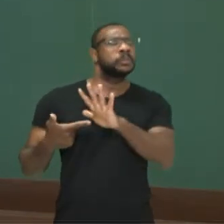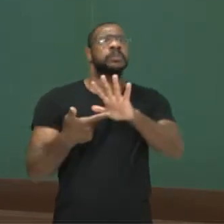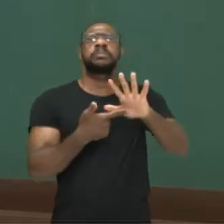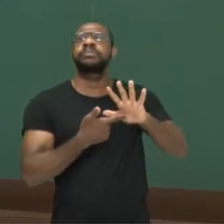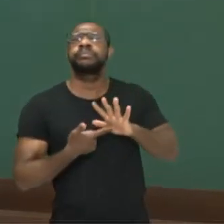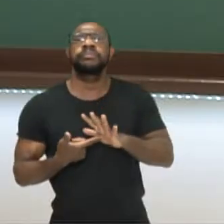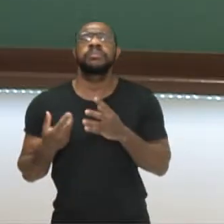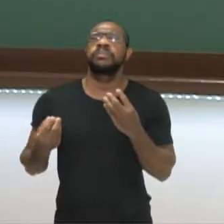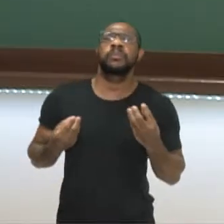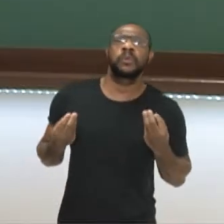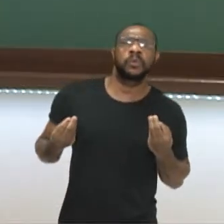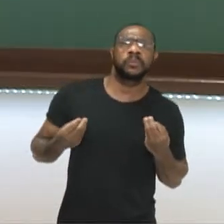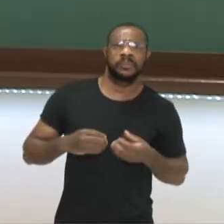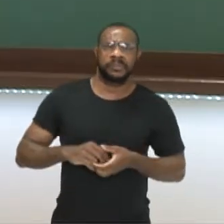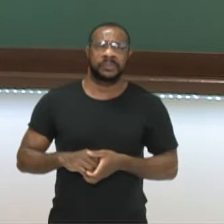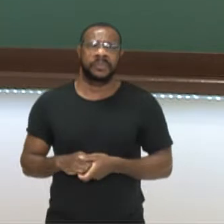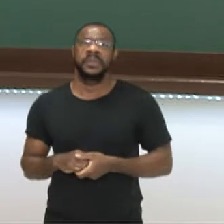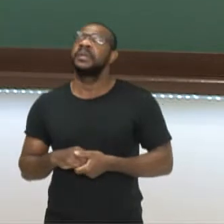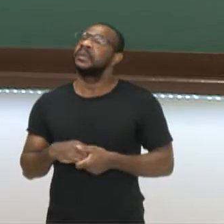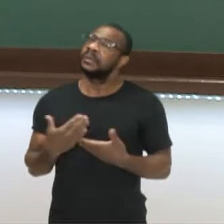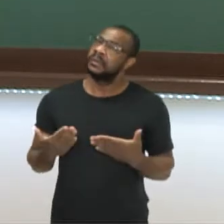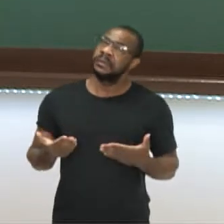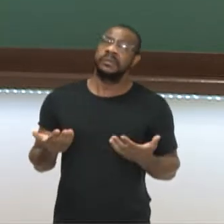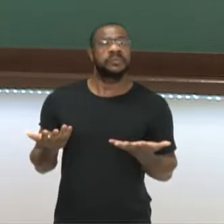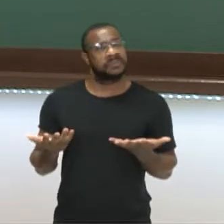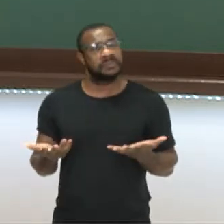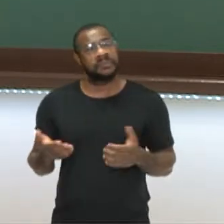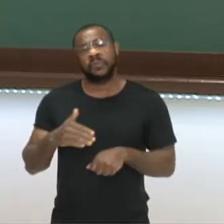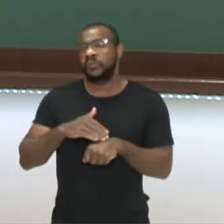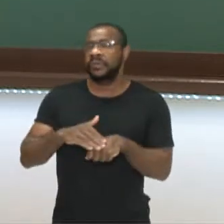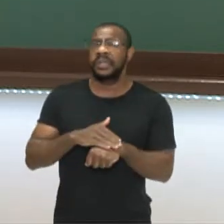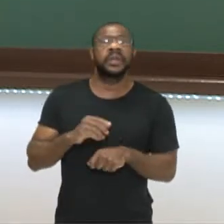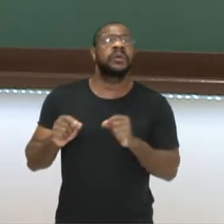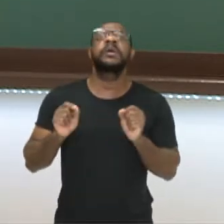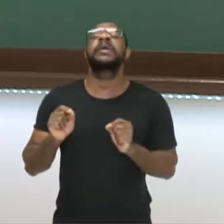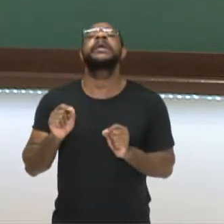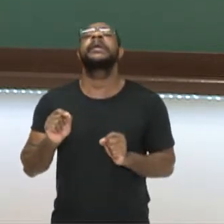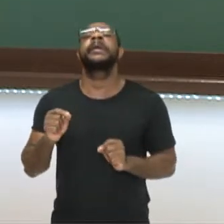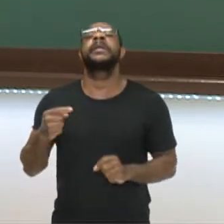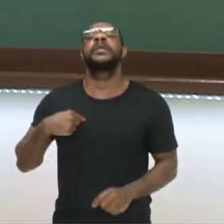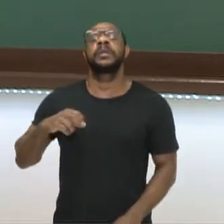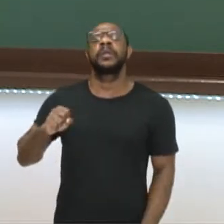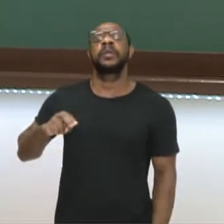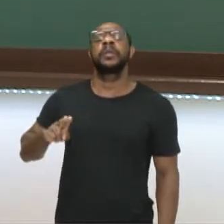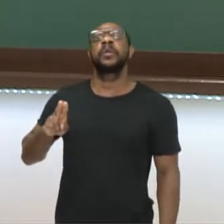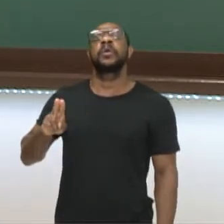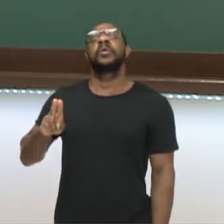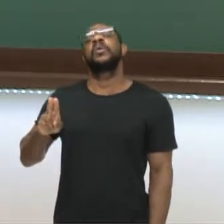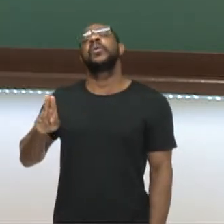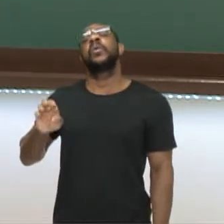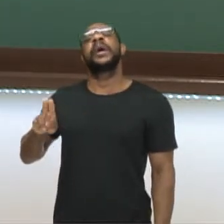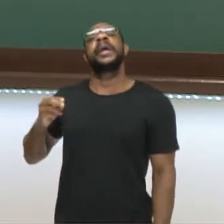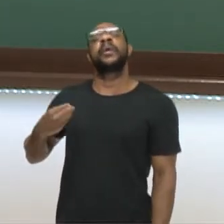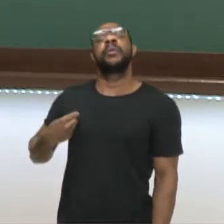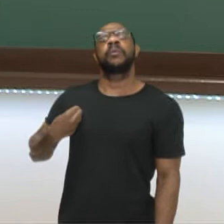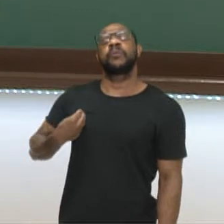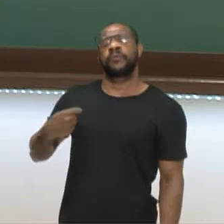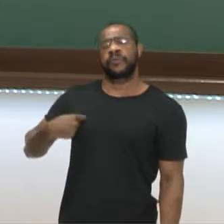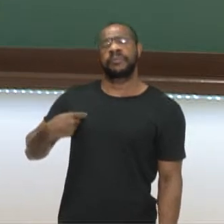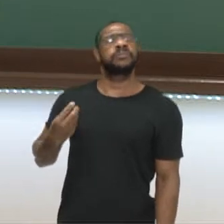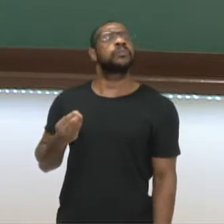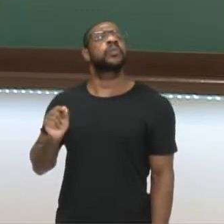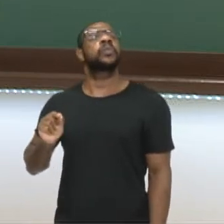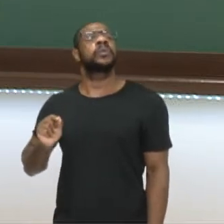mundo. Então, nós vamos conversar sobre quem sou eu. Essa identificação super importante,